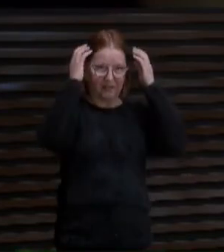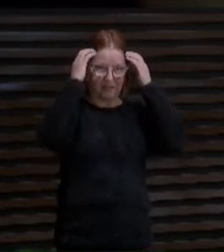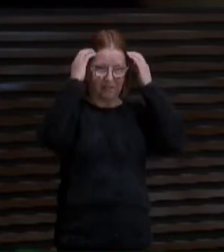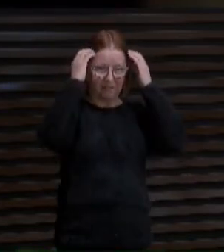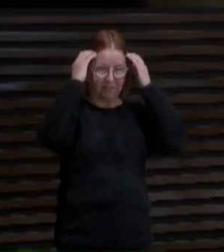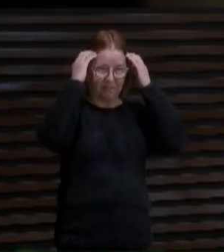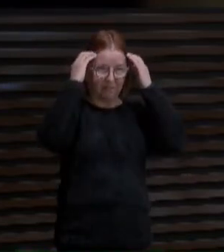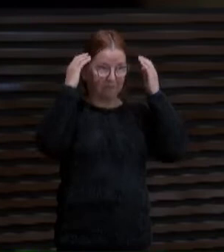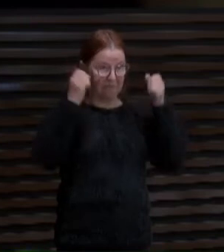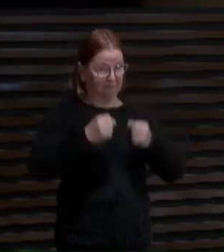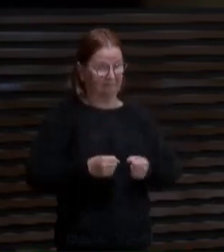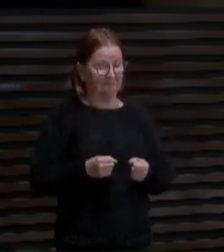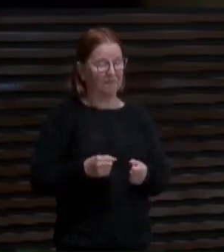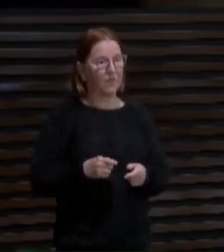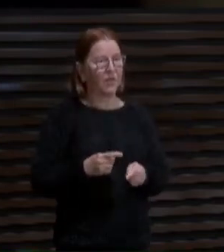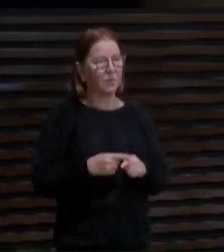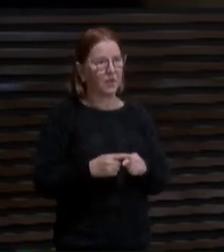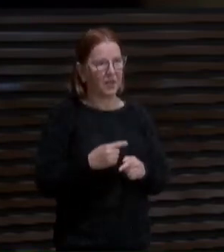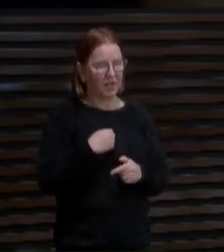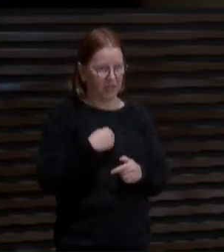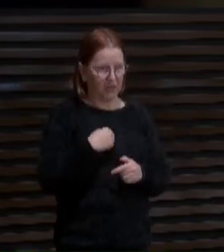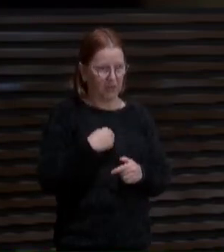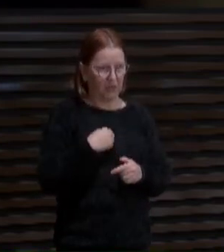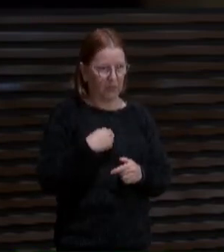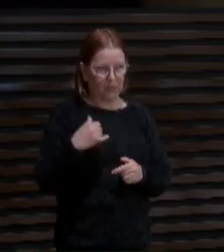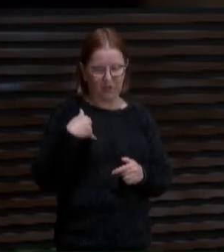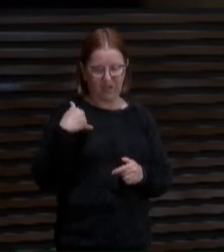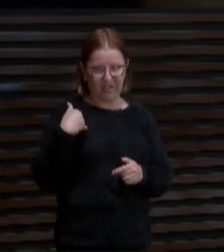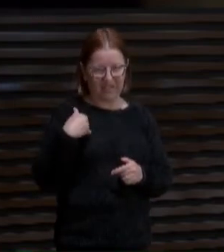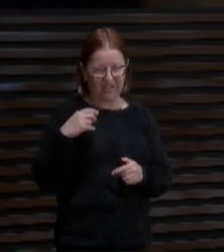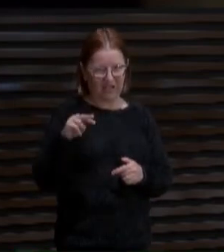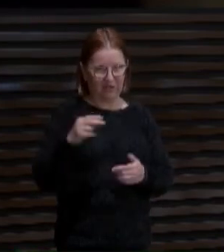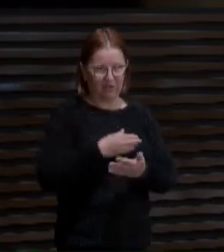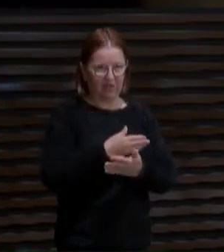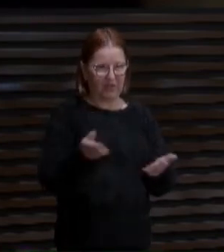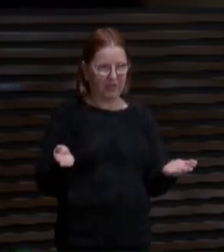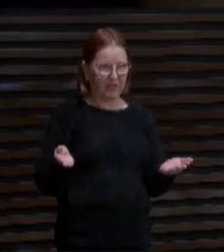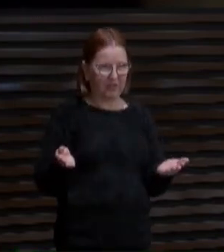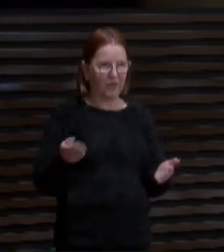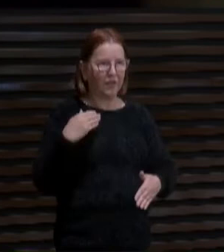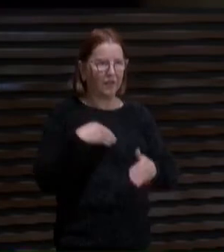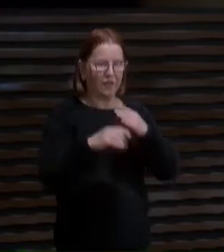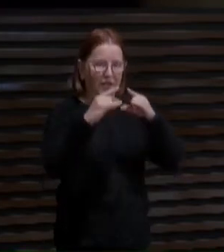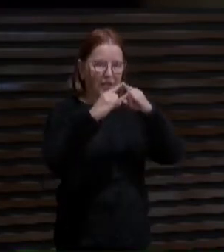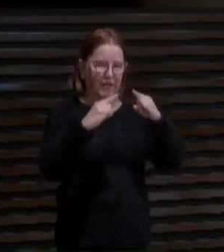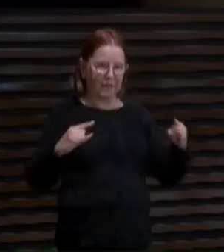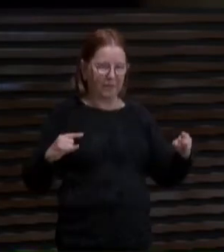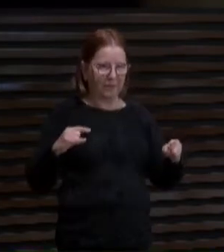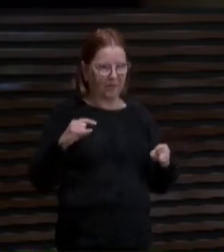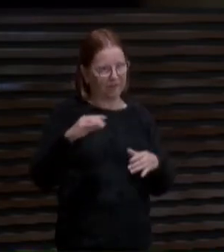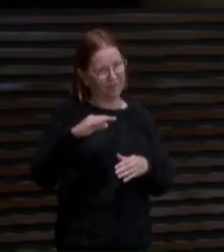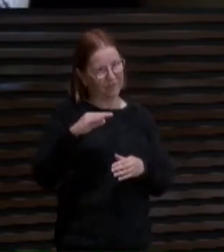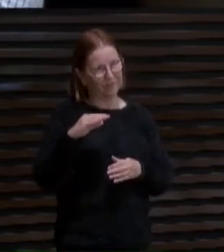porque eu quando eu era da idade de vocês eu cheguei até aí no acampamento de adolescente lá já